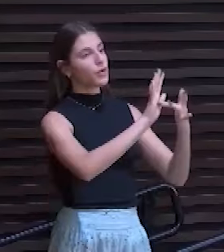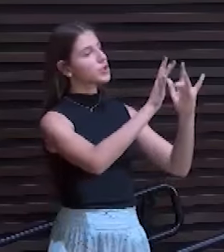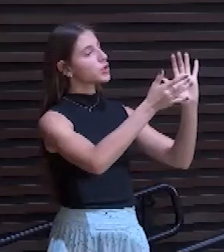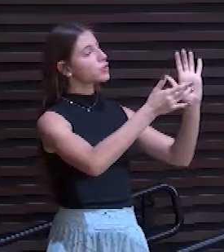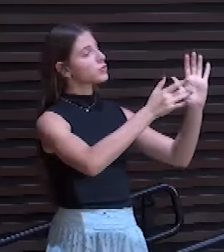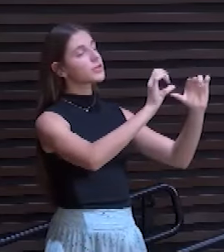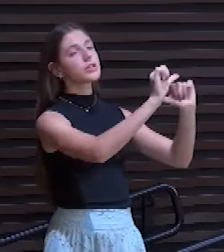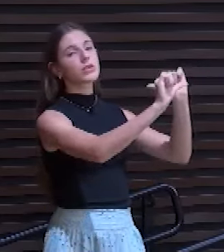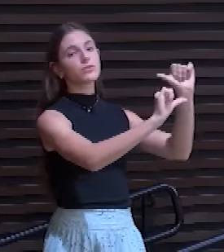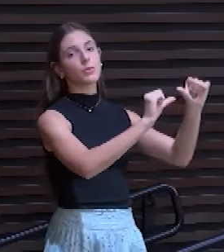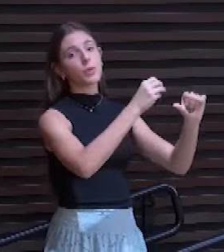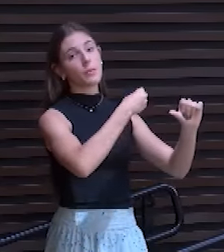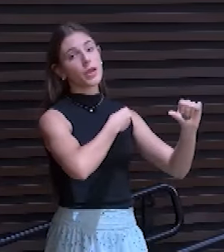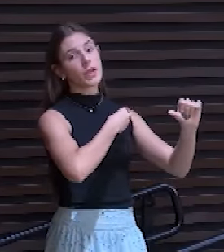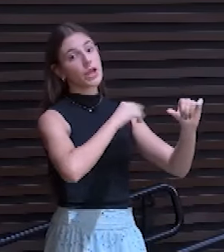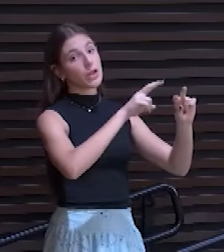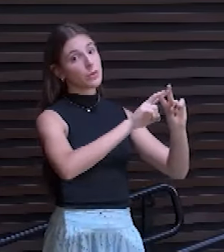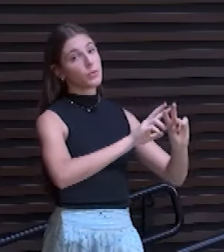para que